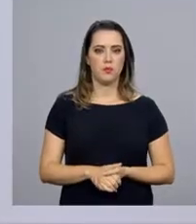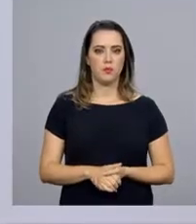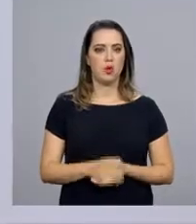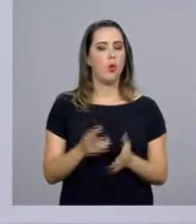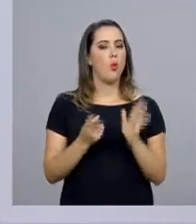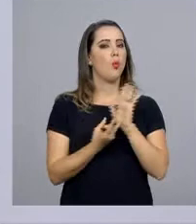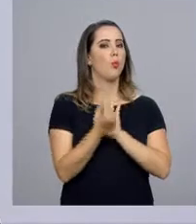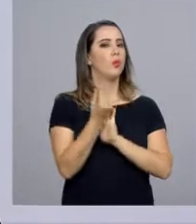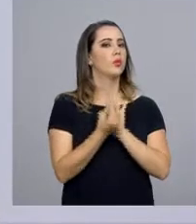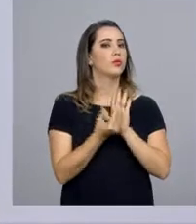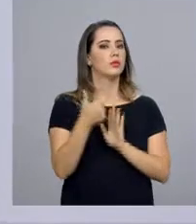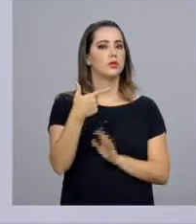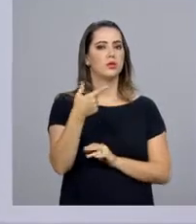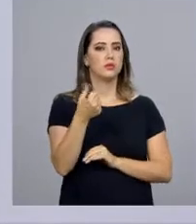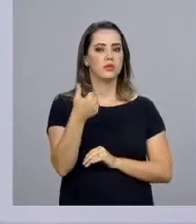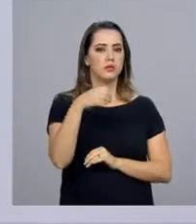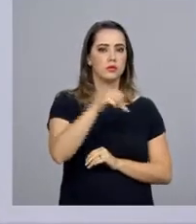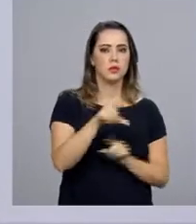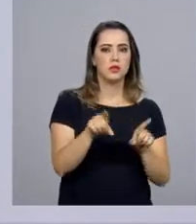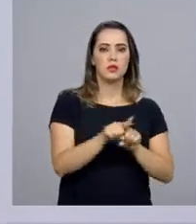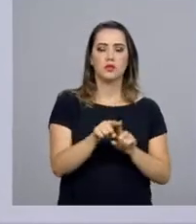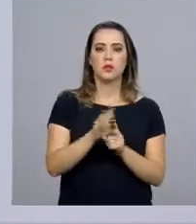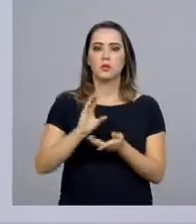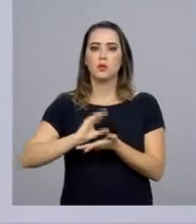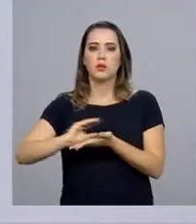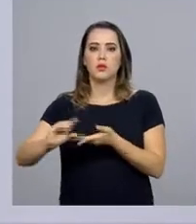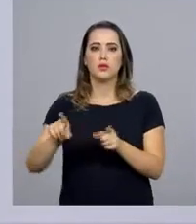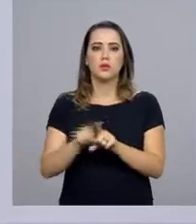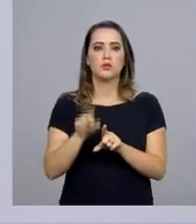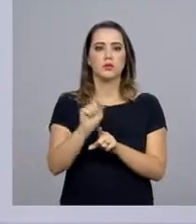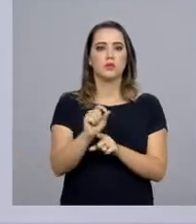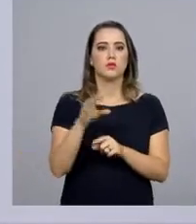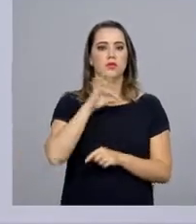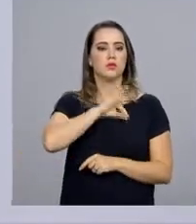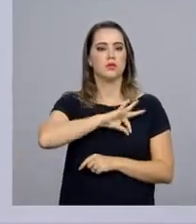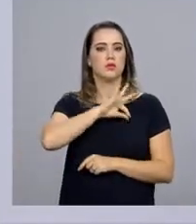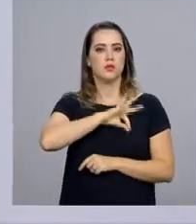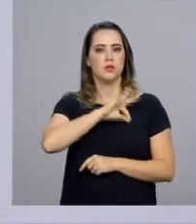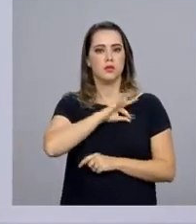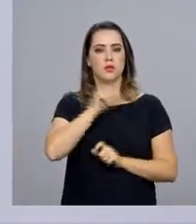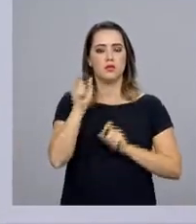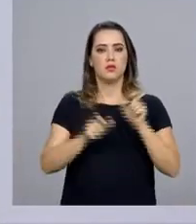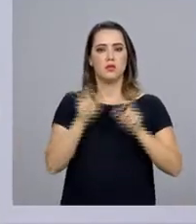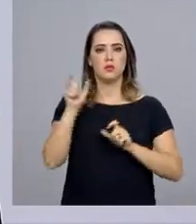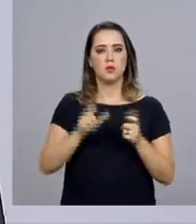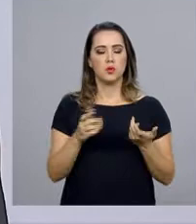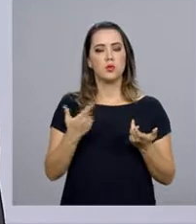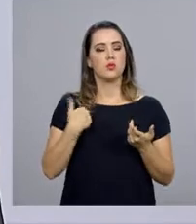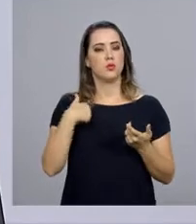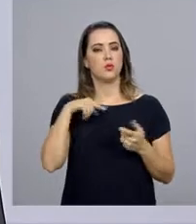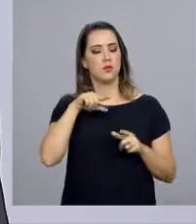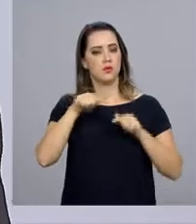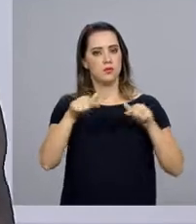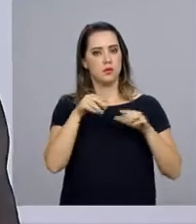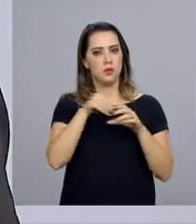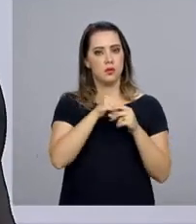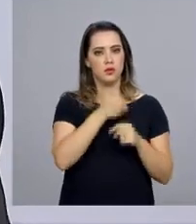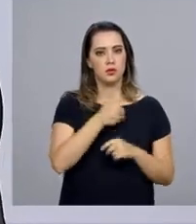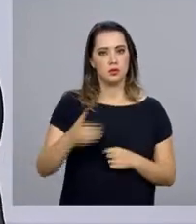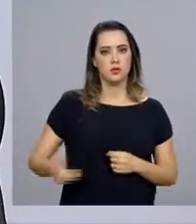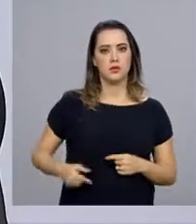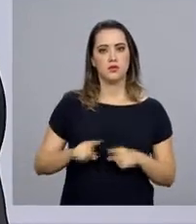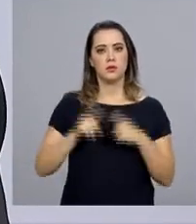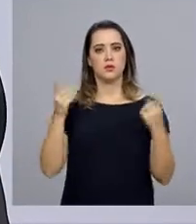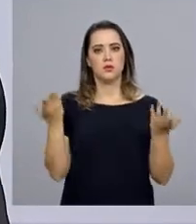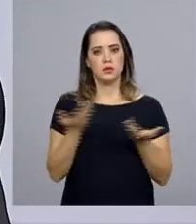orçamento para 2019 também reserva recursos para o aumento no salário de servidores civis no entanto o governo vai